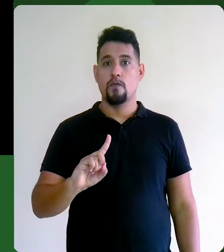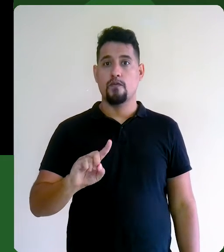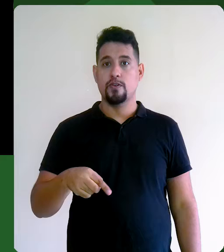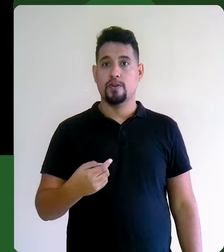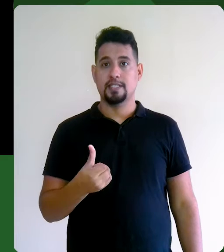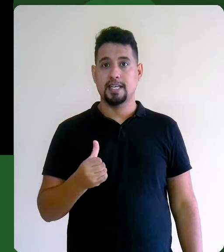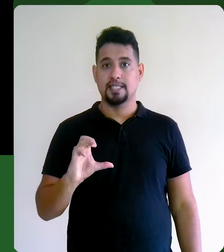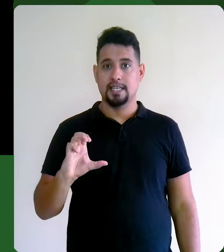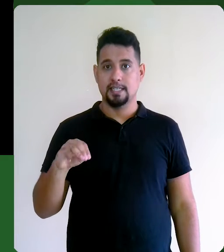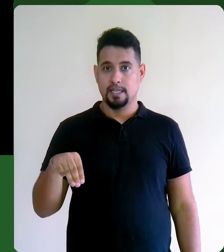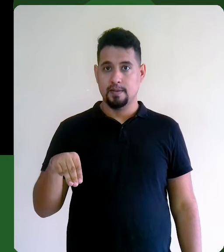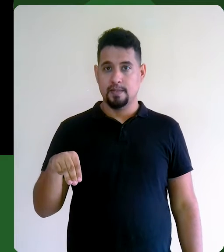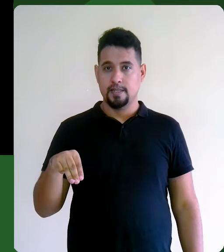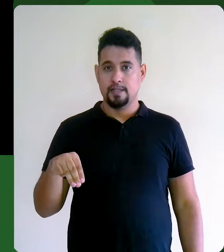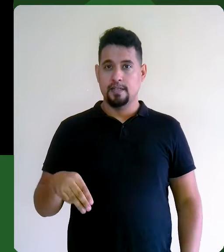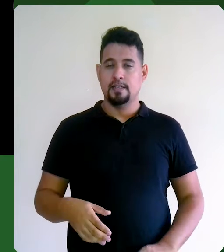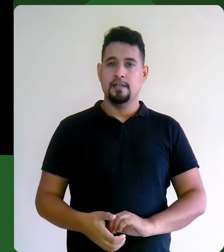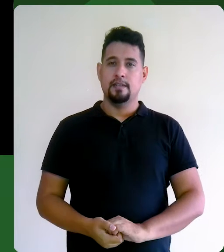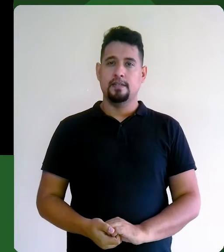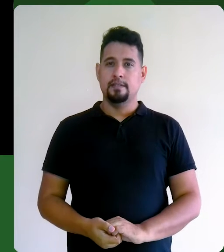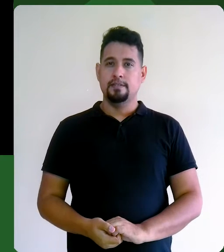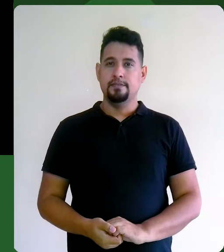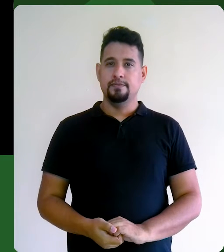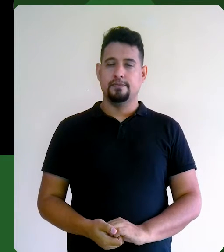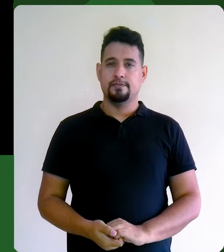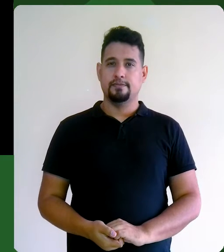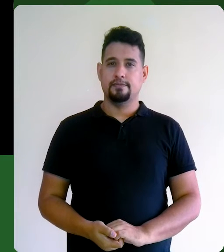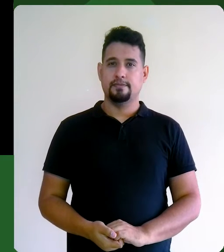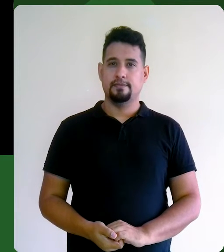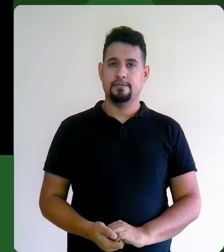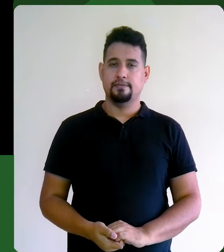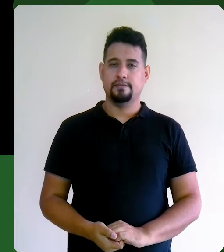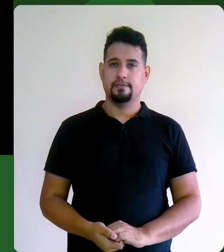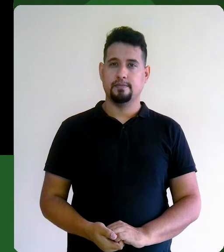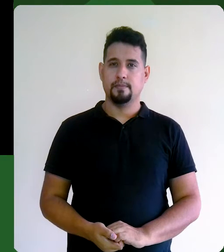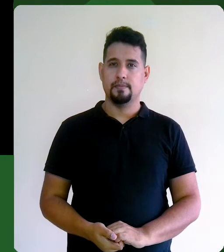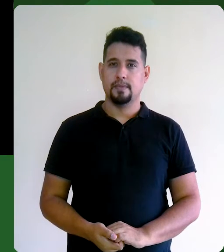1,6 centímetros, então eu vou fazer com